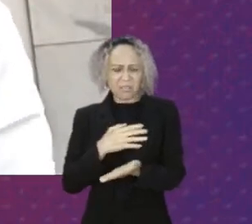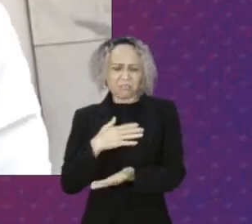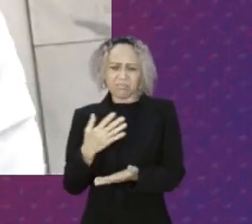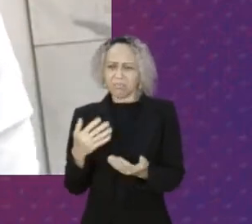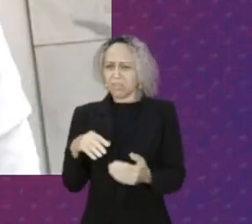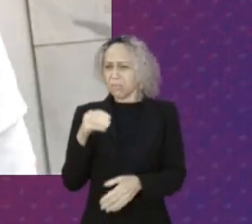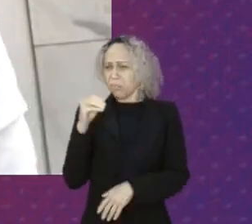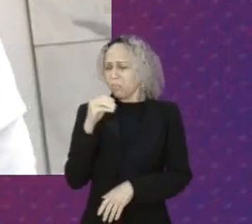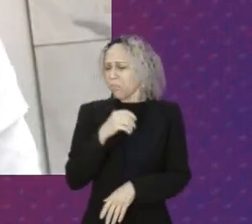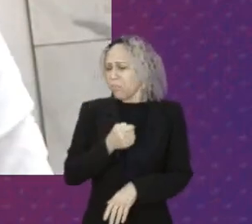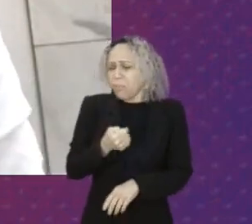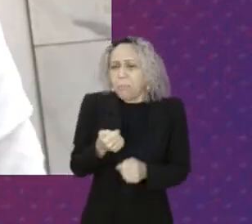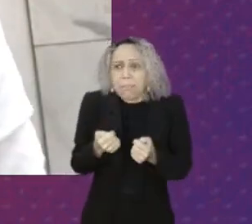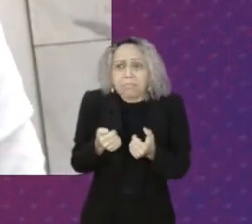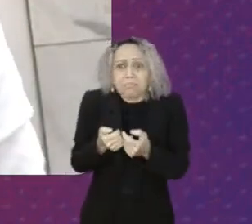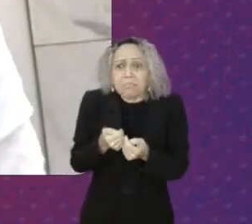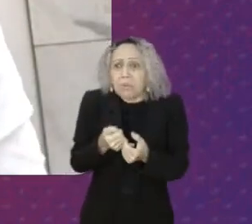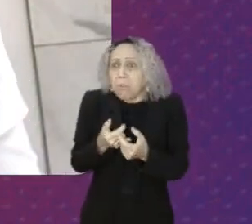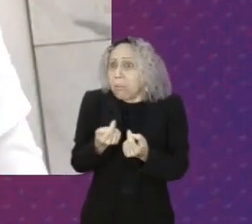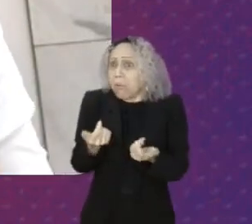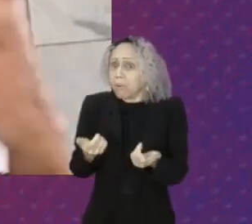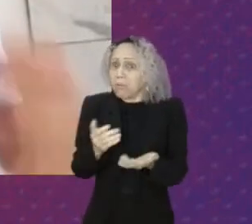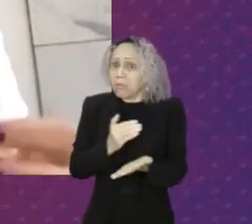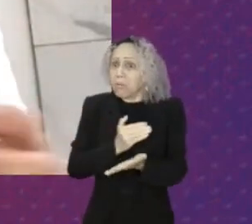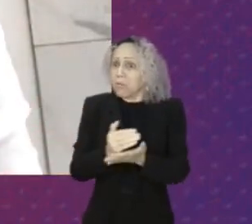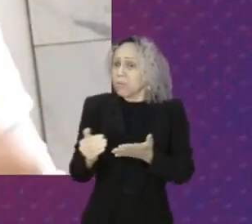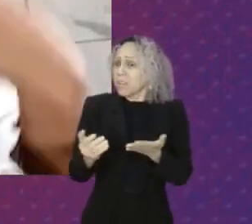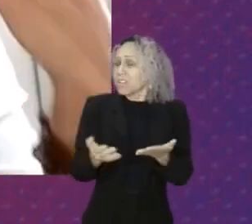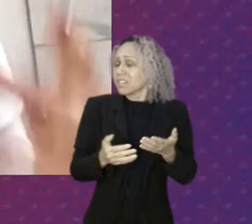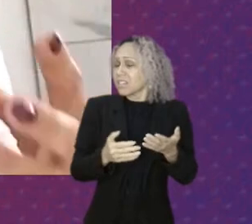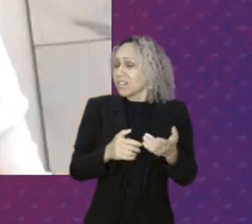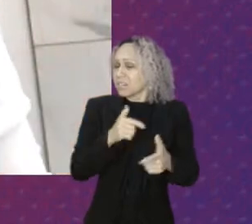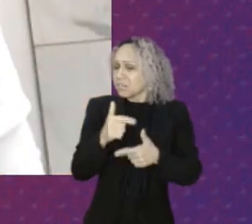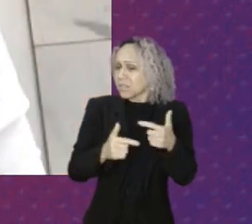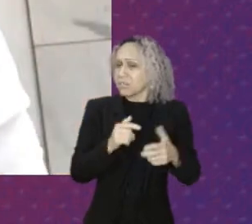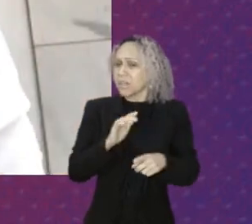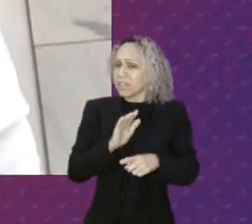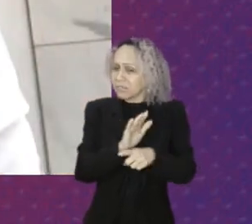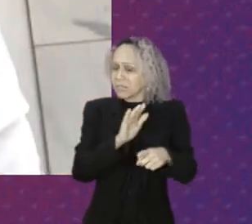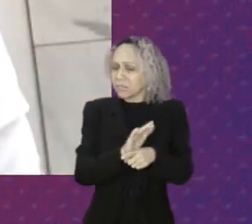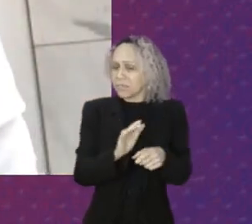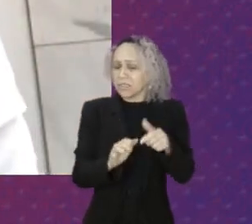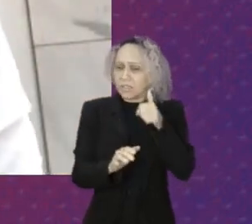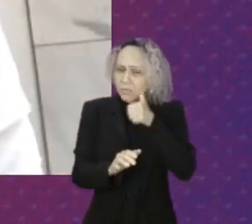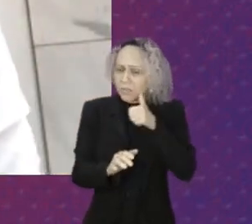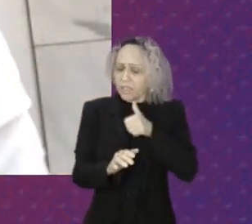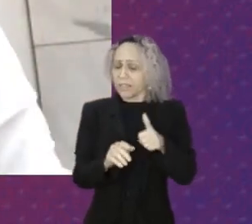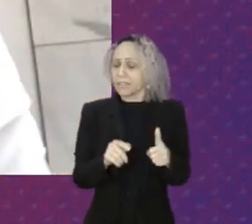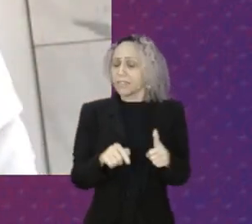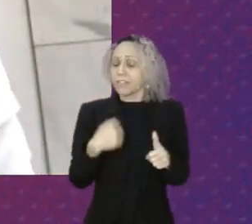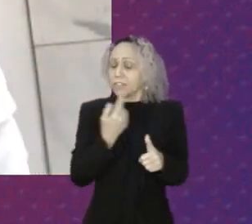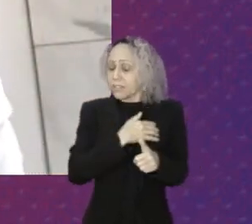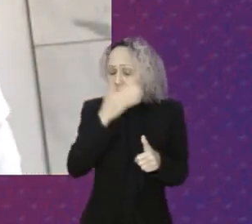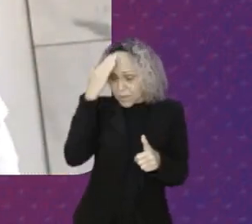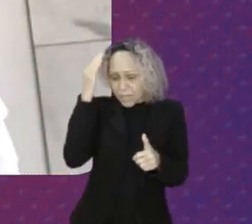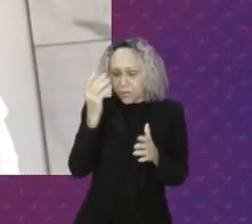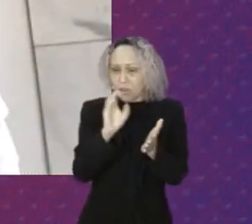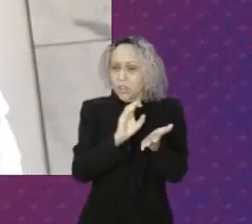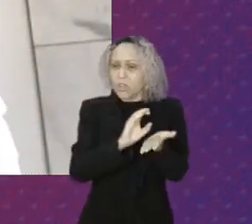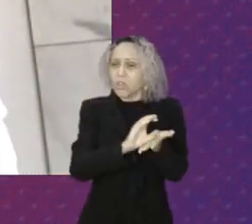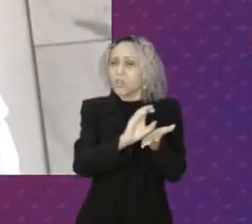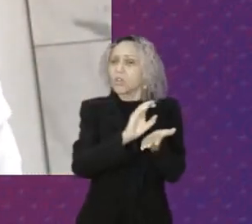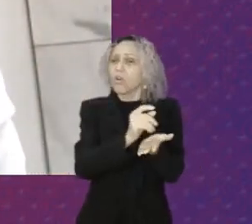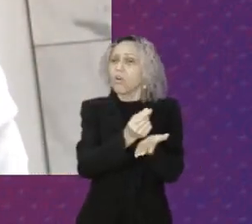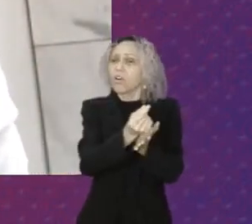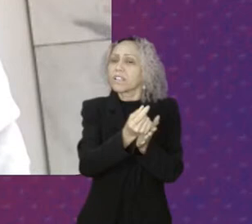Então, a recomposição orçamentária, de orçamento mulher mesmo, orçamento de política para as mulheres é fundamental